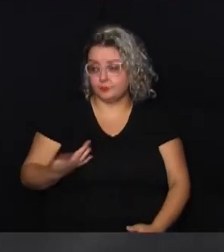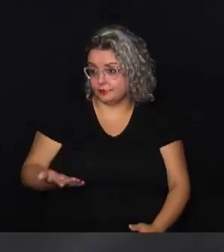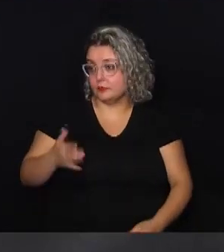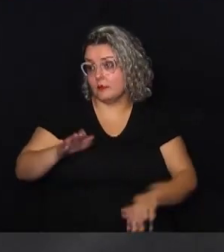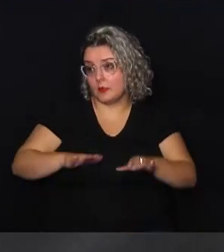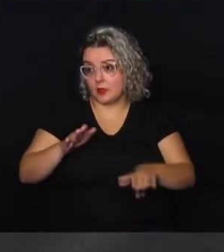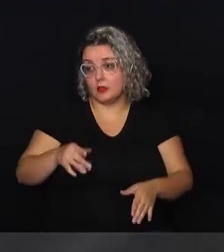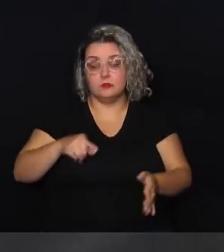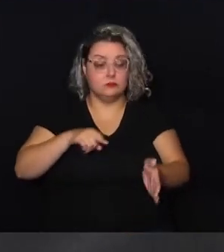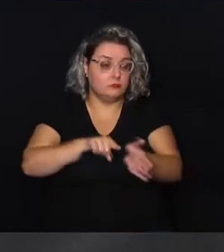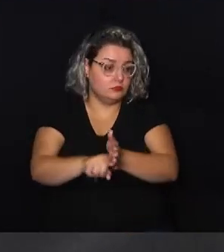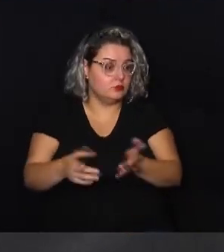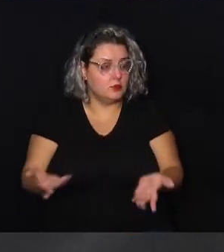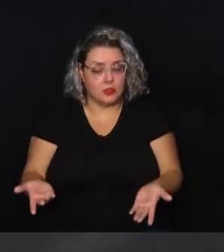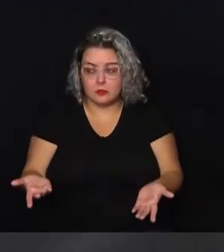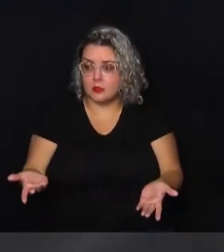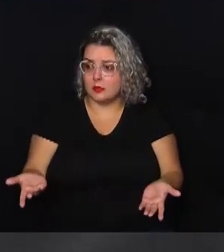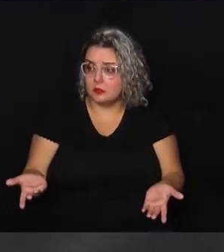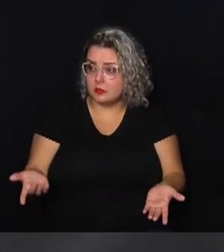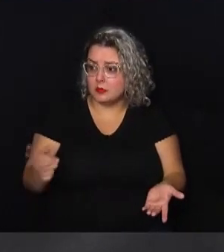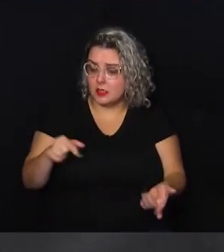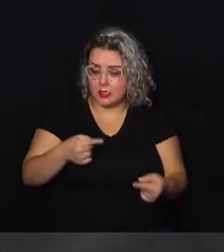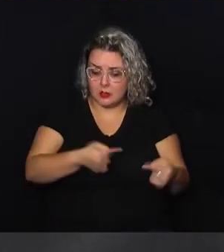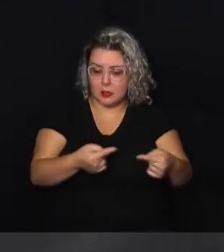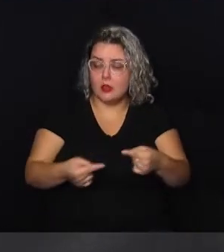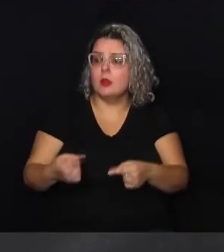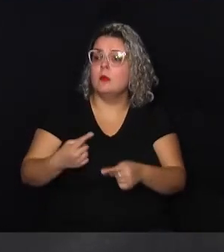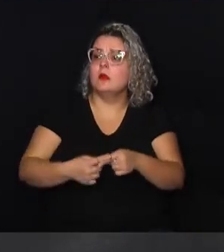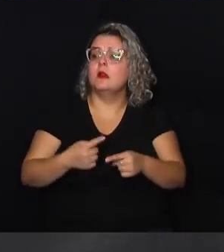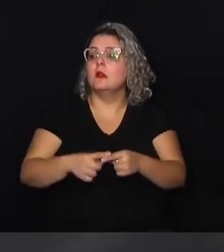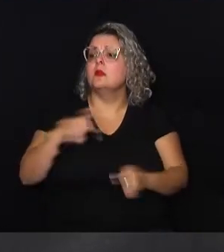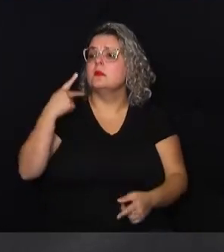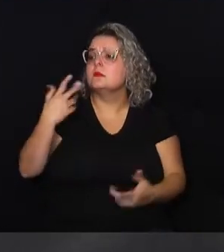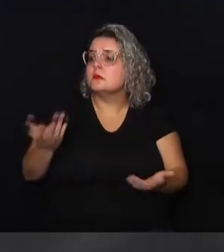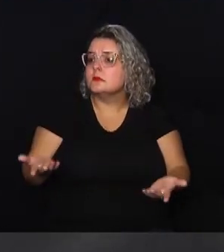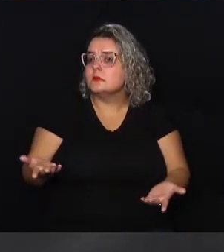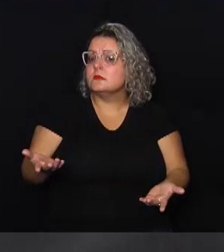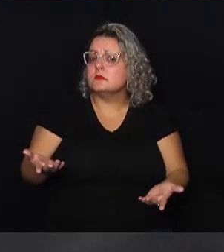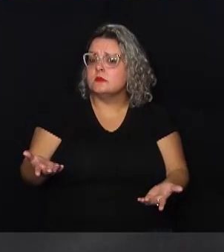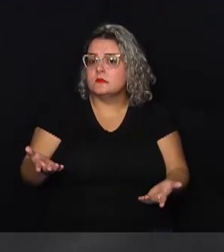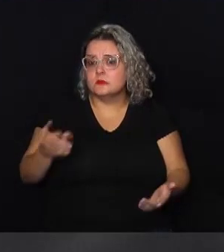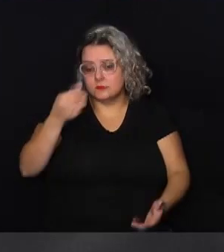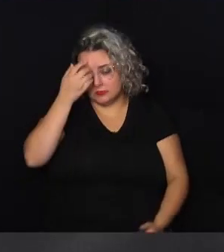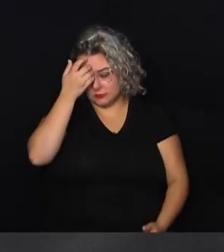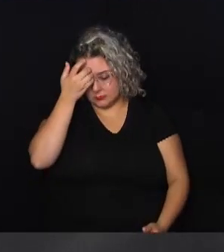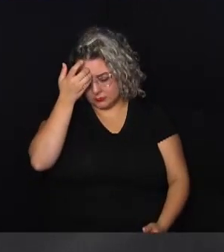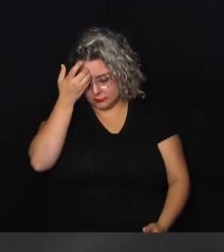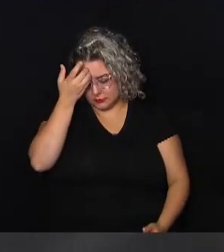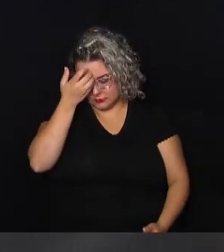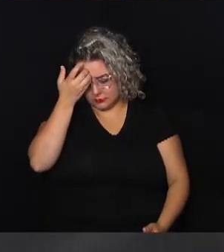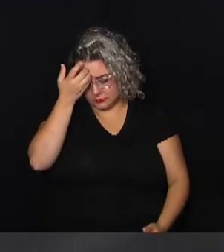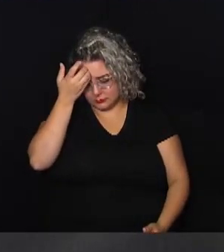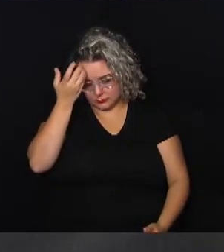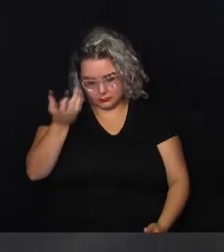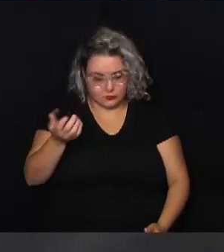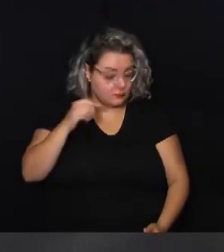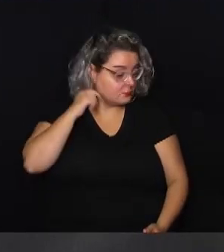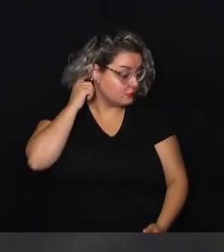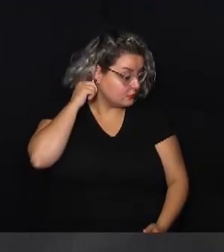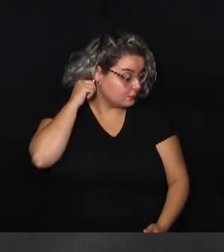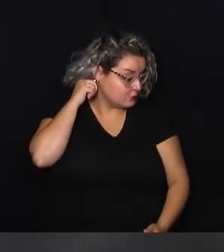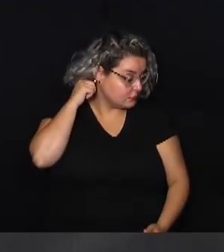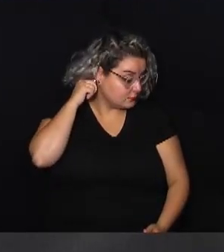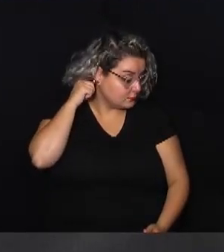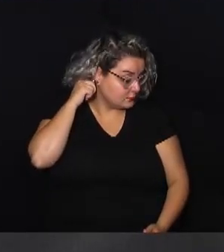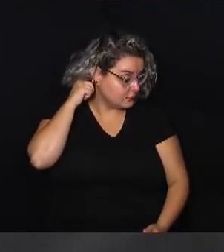até questionar, falou, mas se há tanto debate, por que os vereadores não estão nesse momento? Não estão devido a